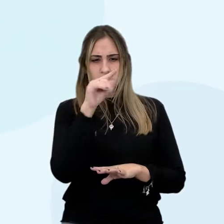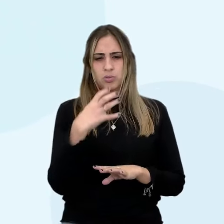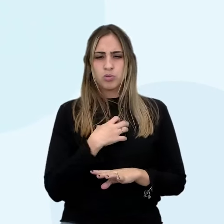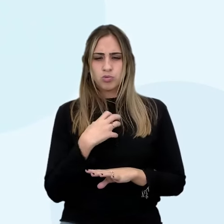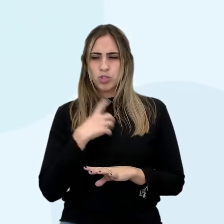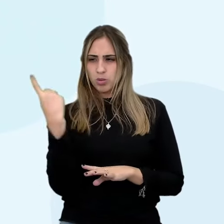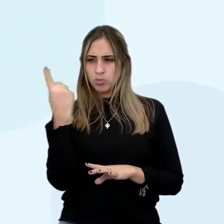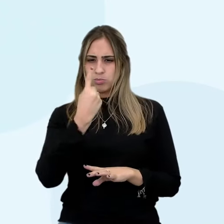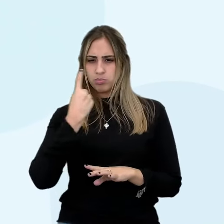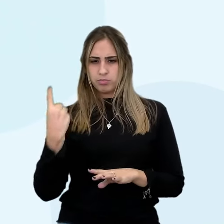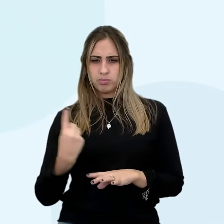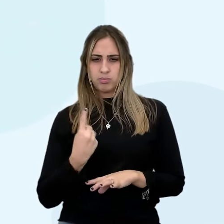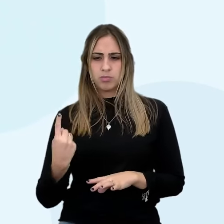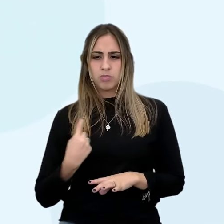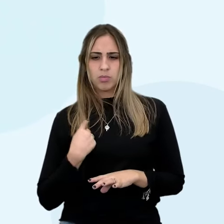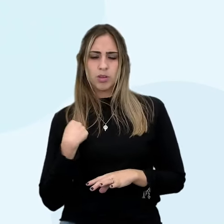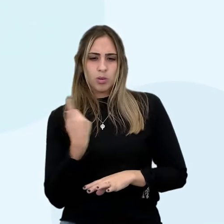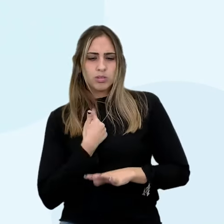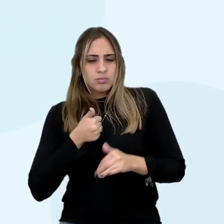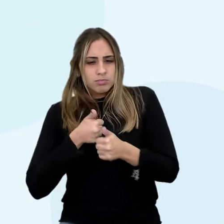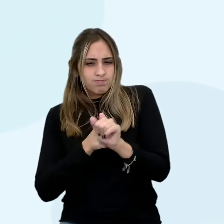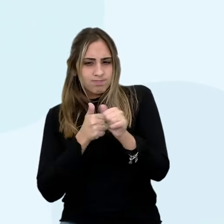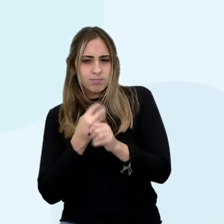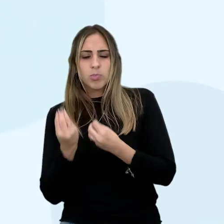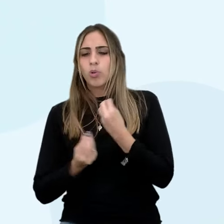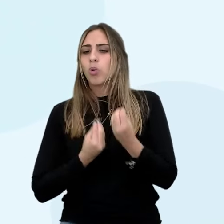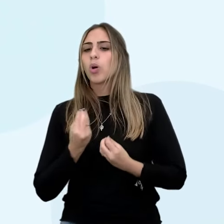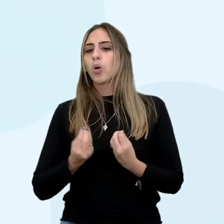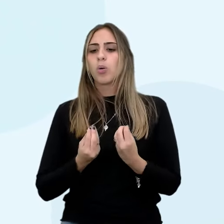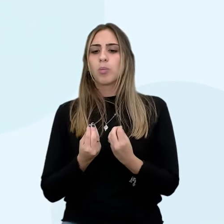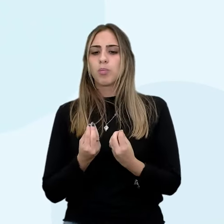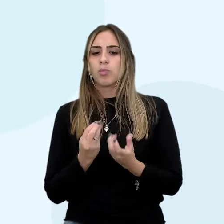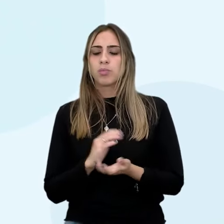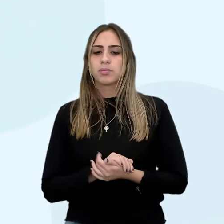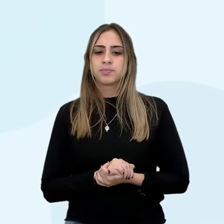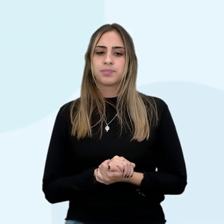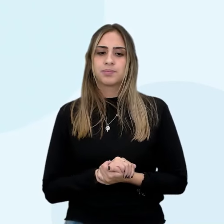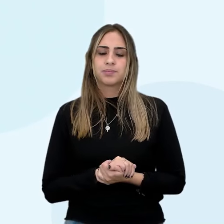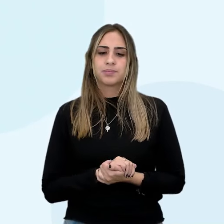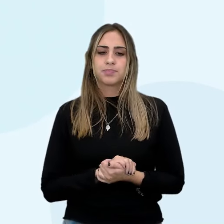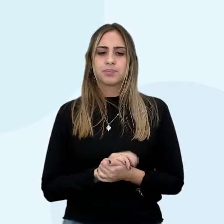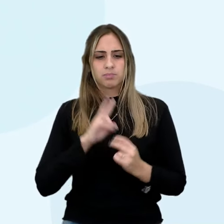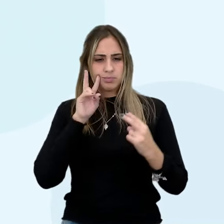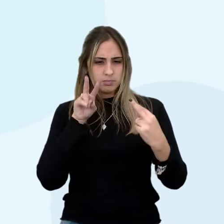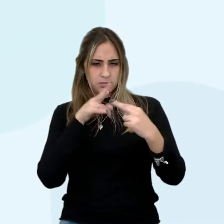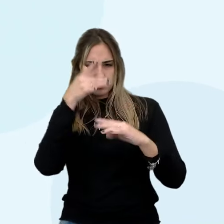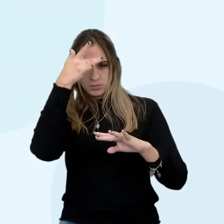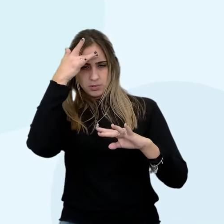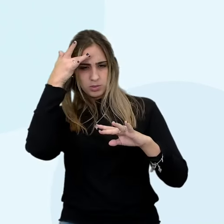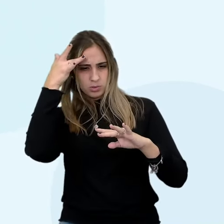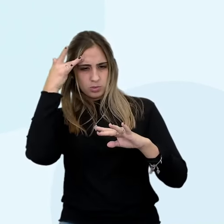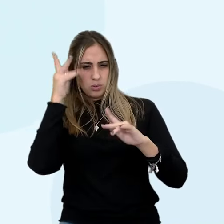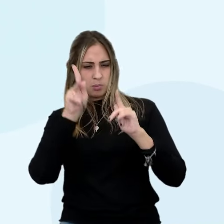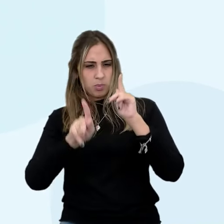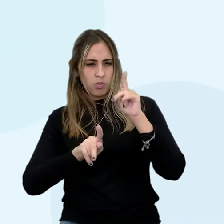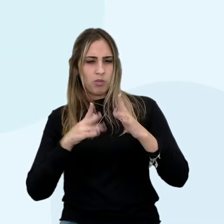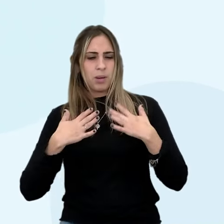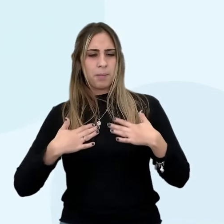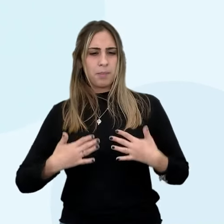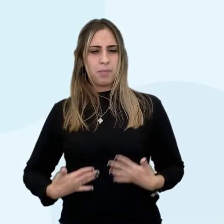então nós iríamos seguir por aqui estamos vendo é um pouco de amarelo que vai